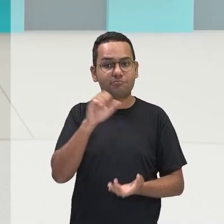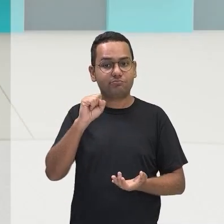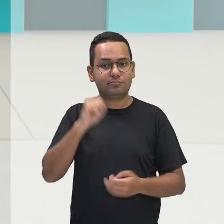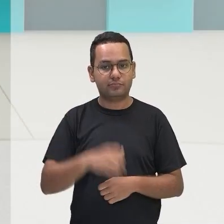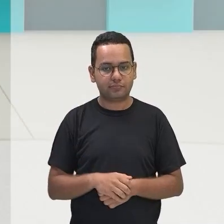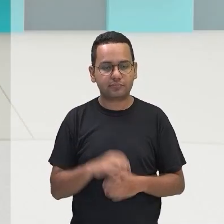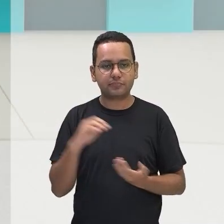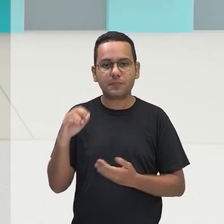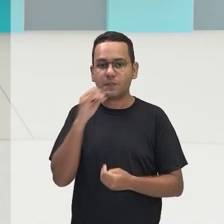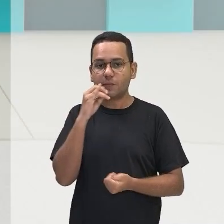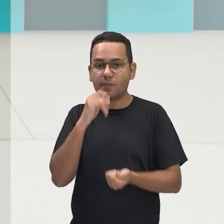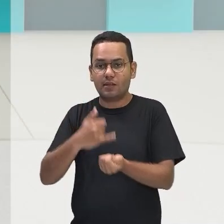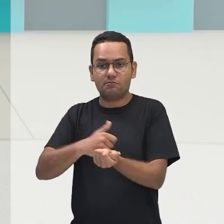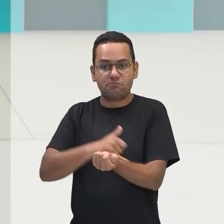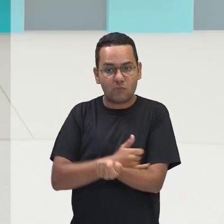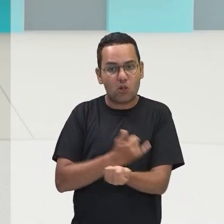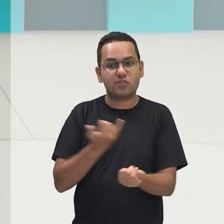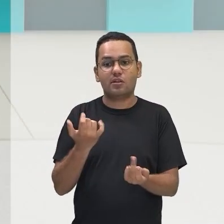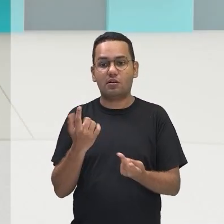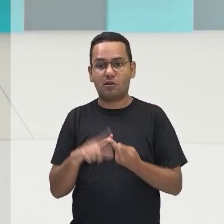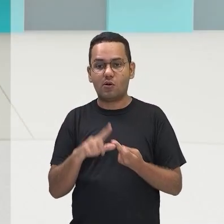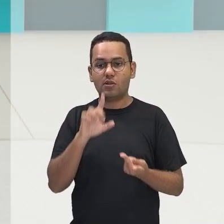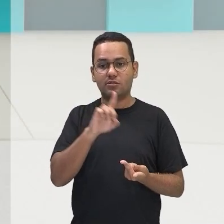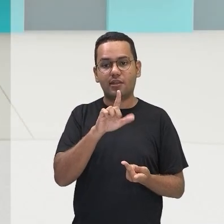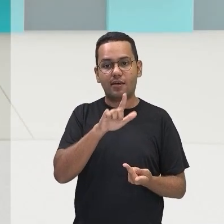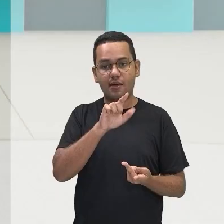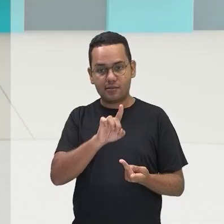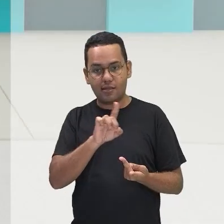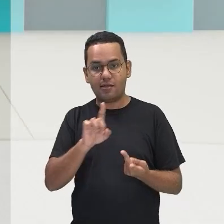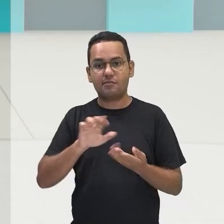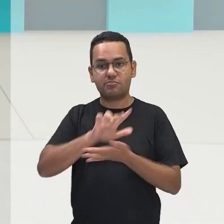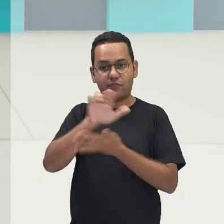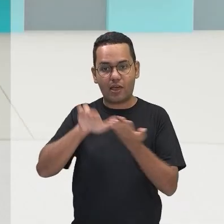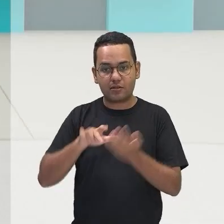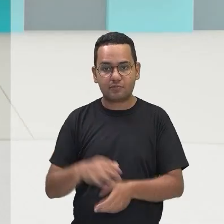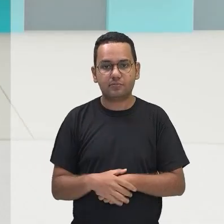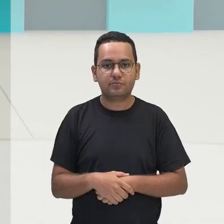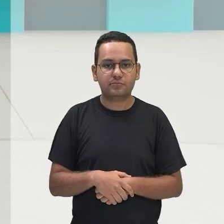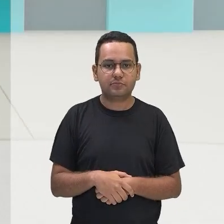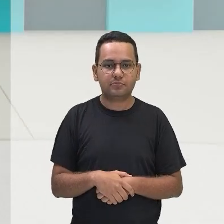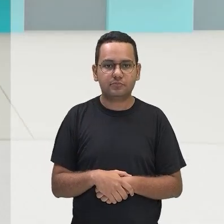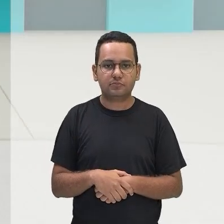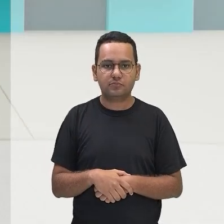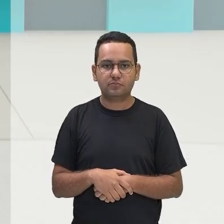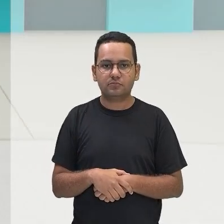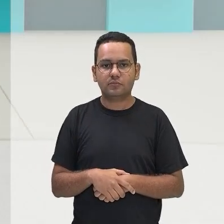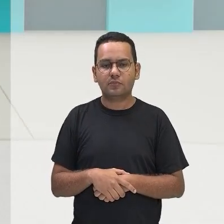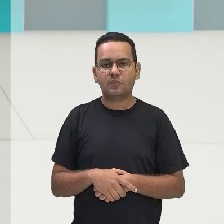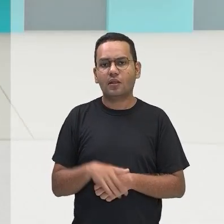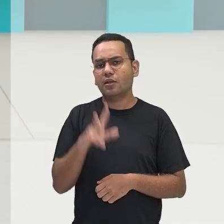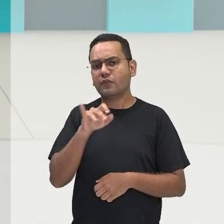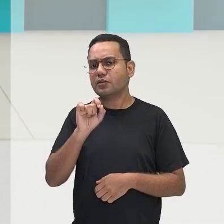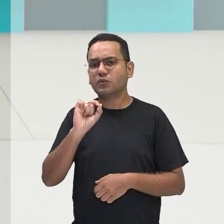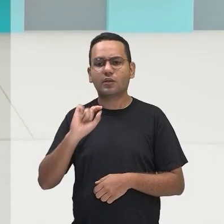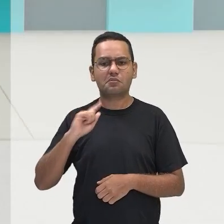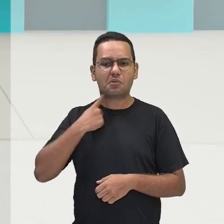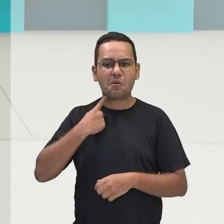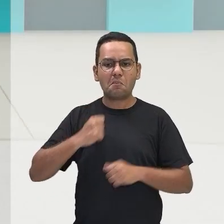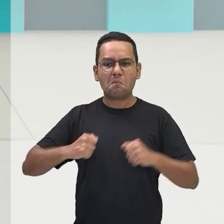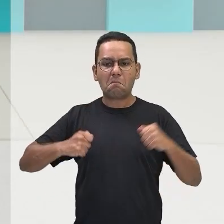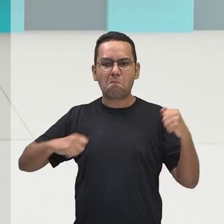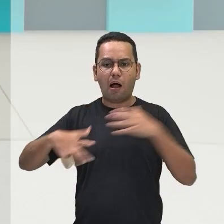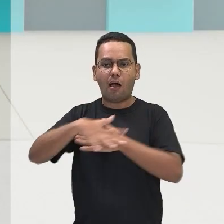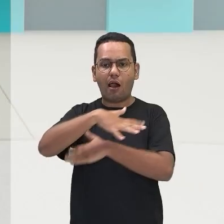do HDL, do LDL, que é o colesterol ruim. E aí vai o quê? Contaminando toda as